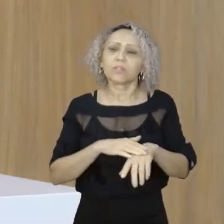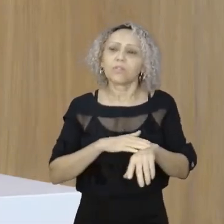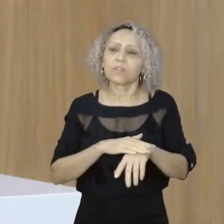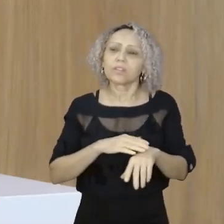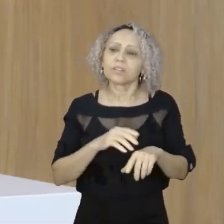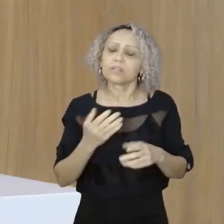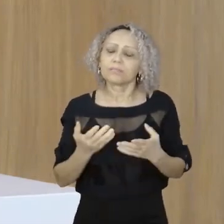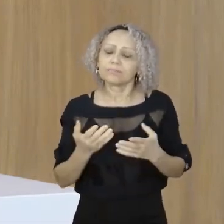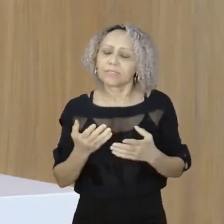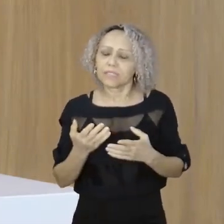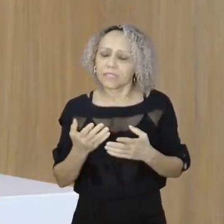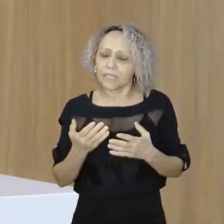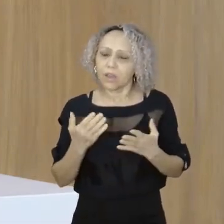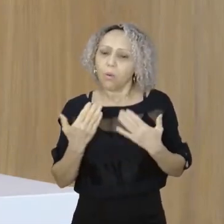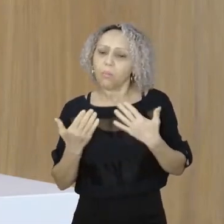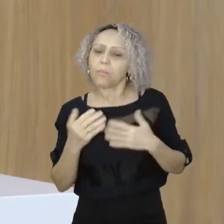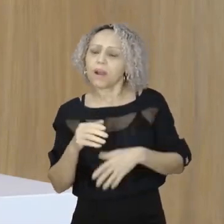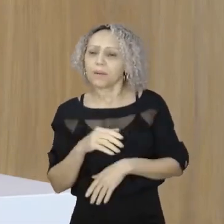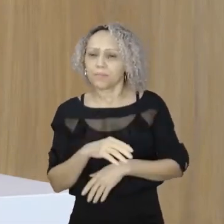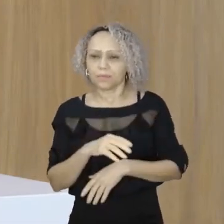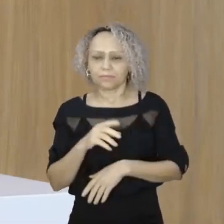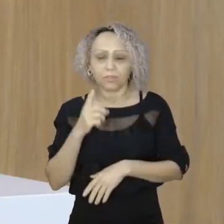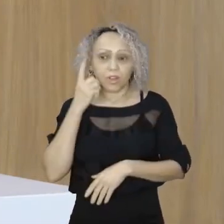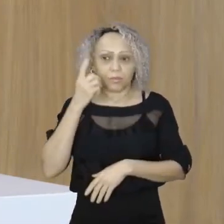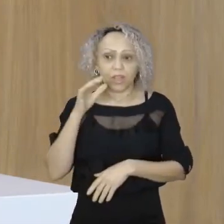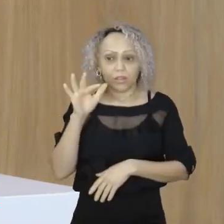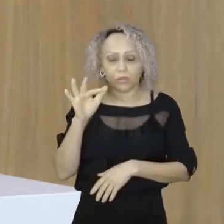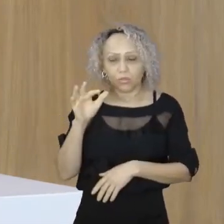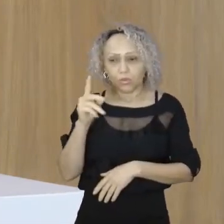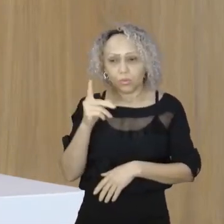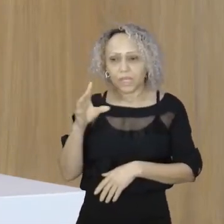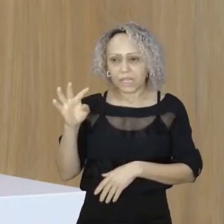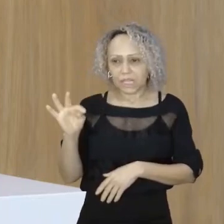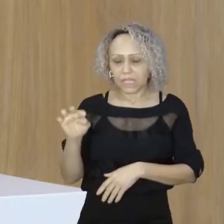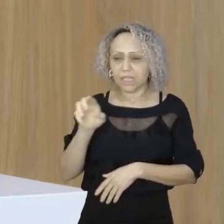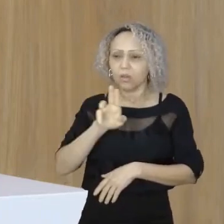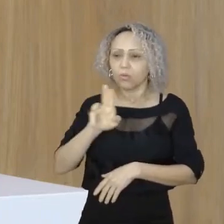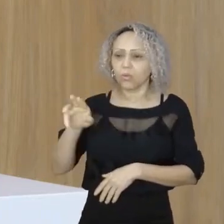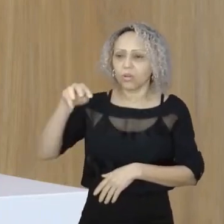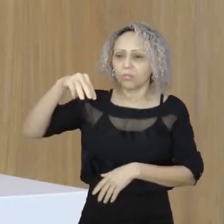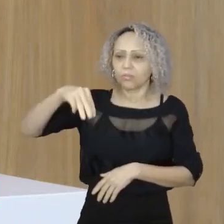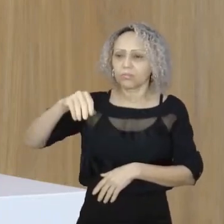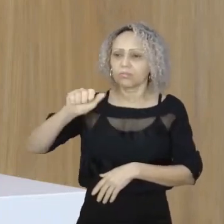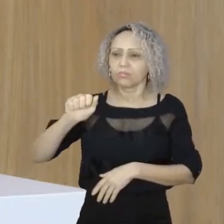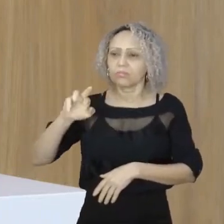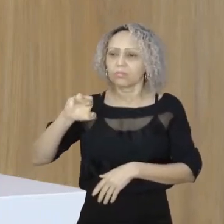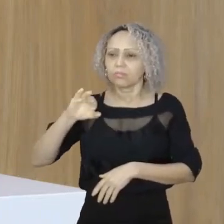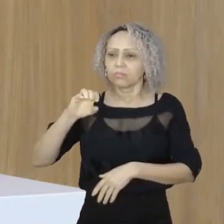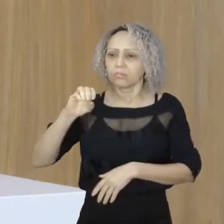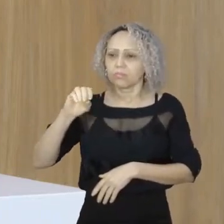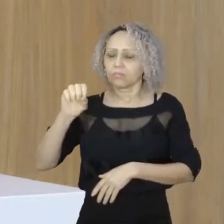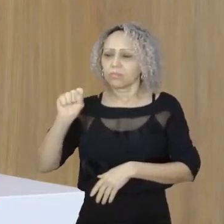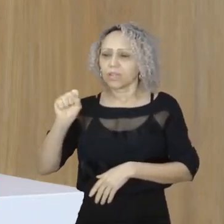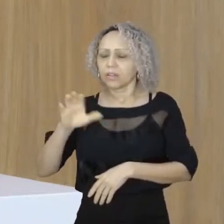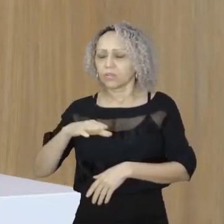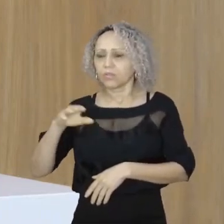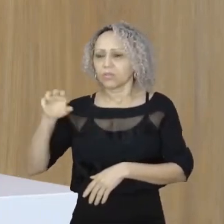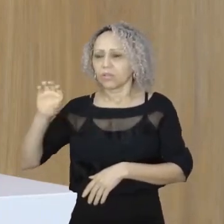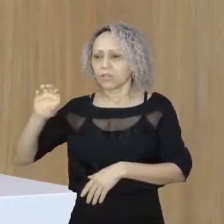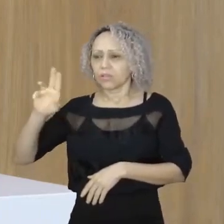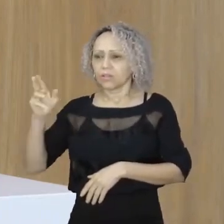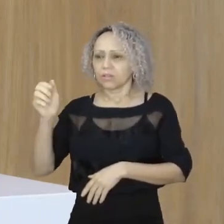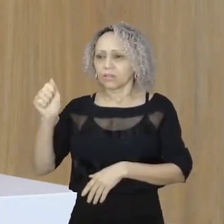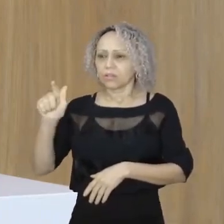A gente gravou um papo com ele para exibir hoje. E ele fez um balanço dos avanços e desafios da